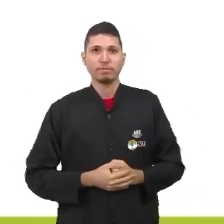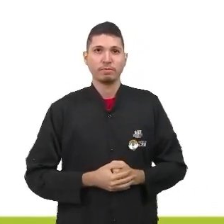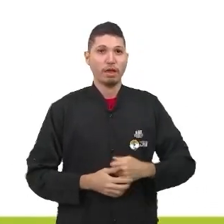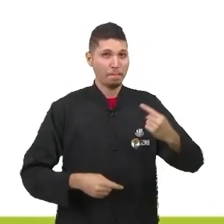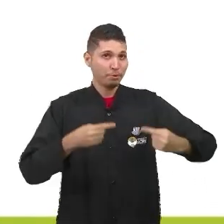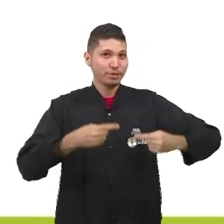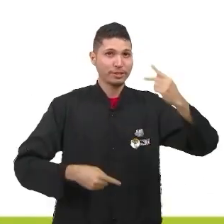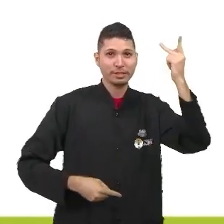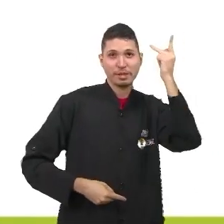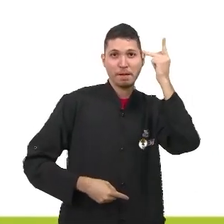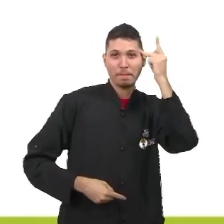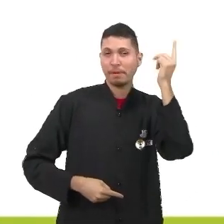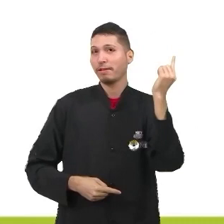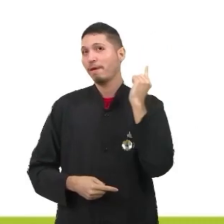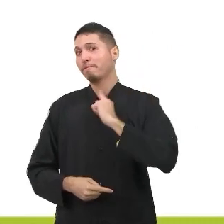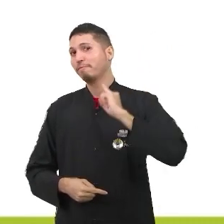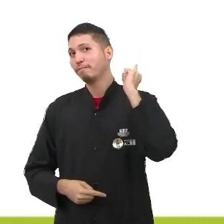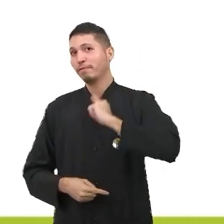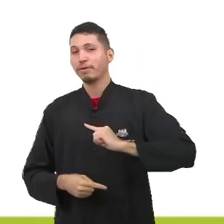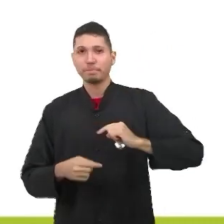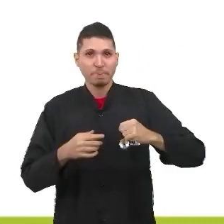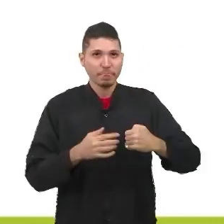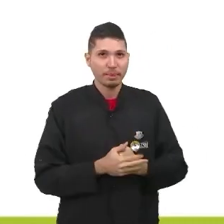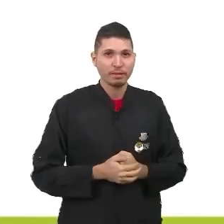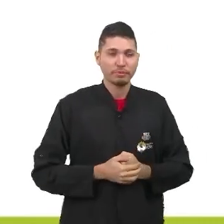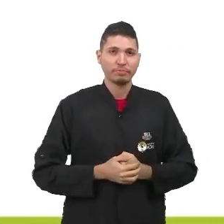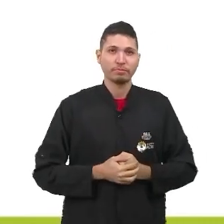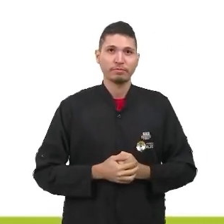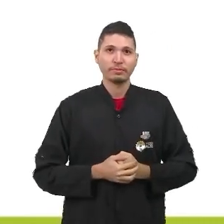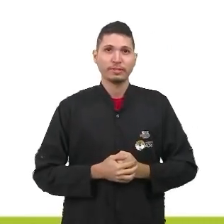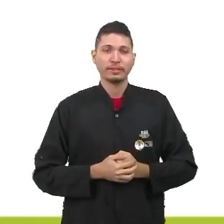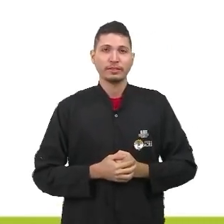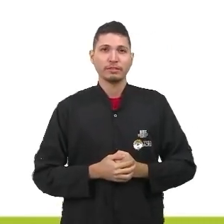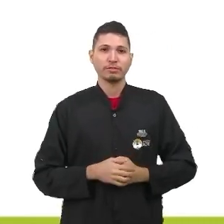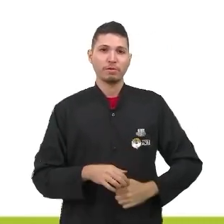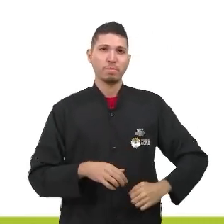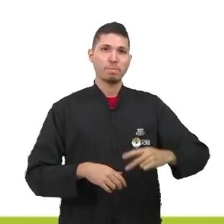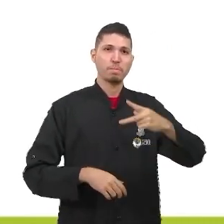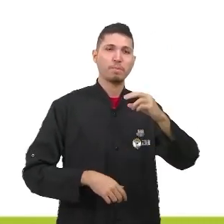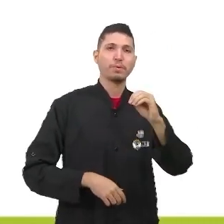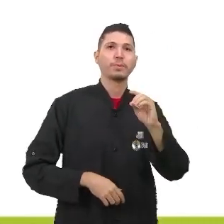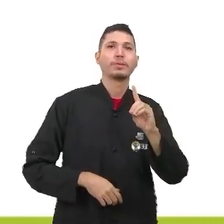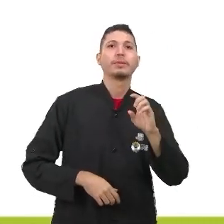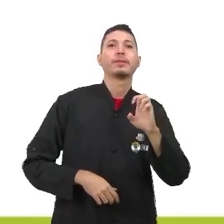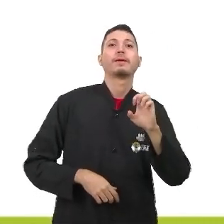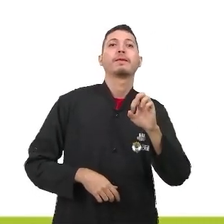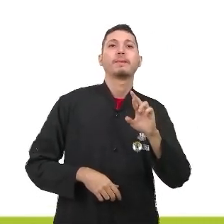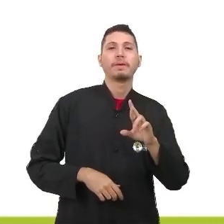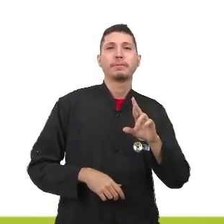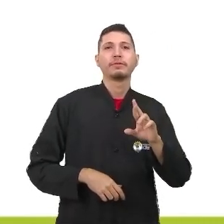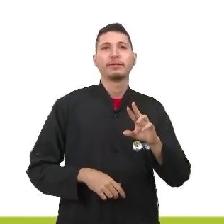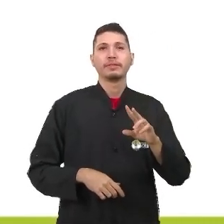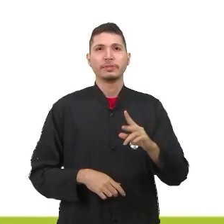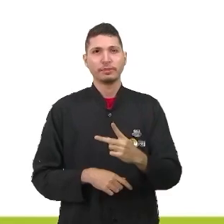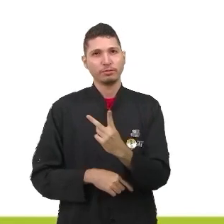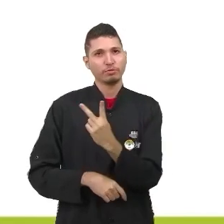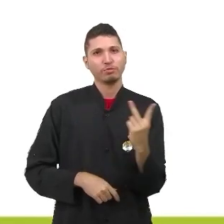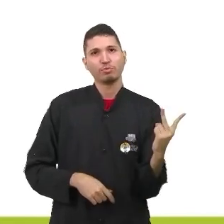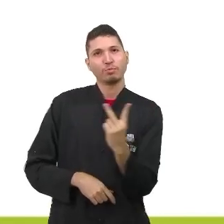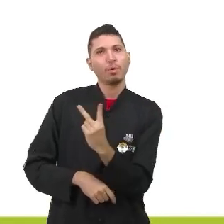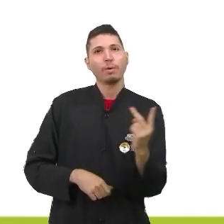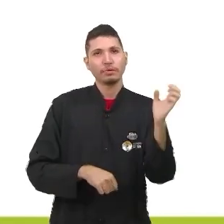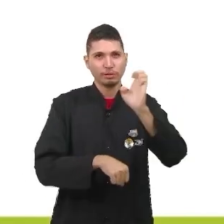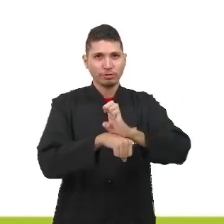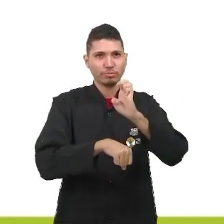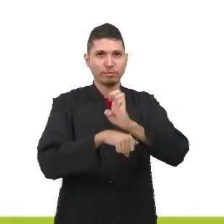política café com leite, né? Que era justamente esse revezamento de poder entre São Paulo e Minas Gerais. Nós